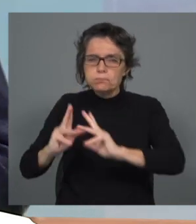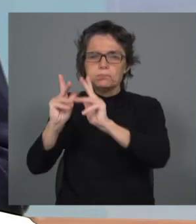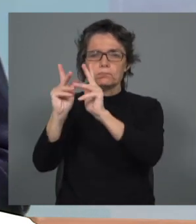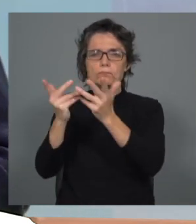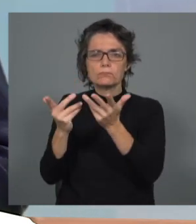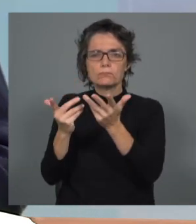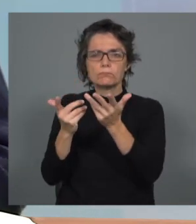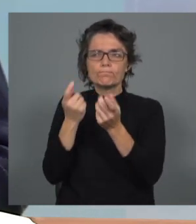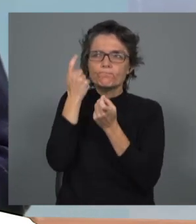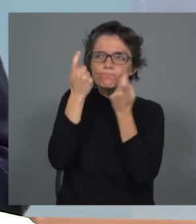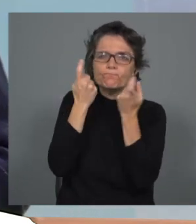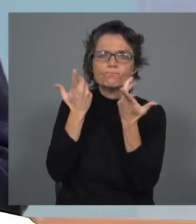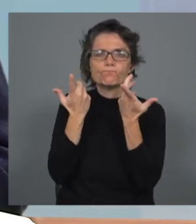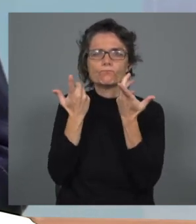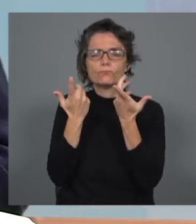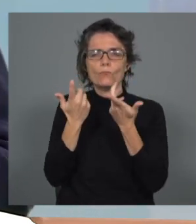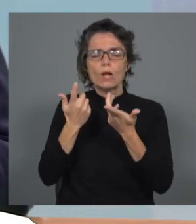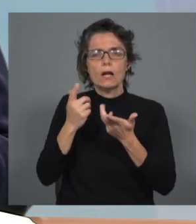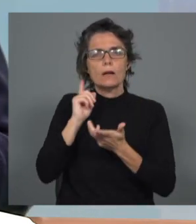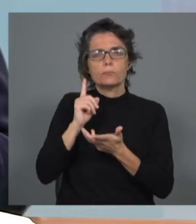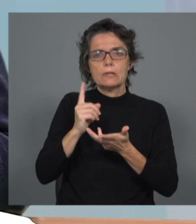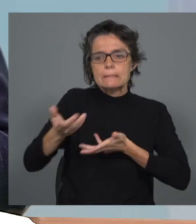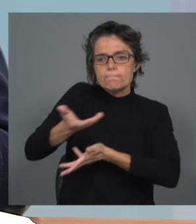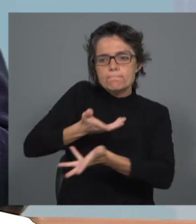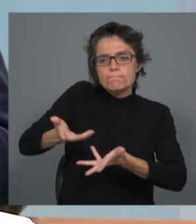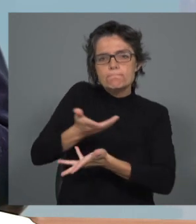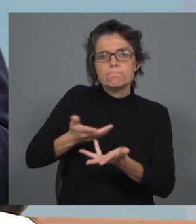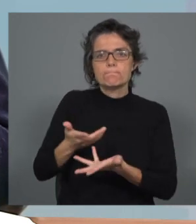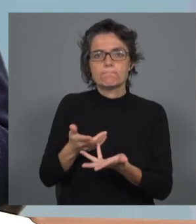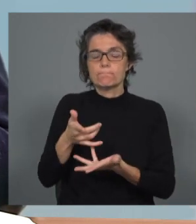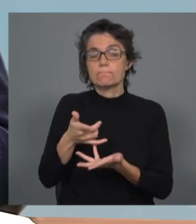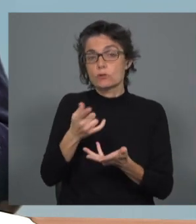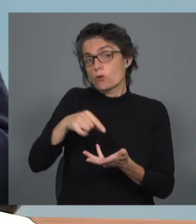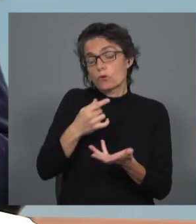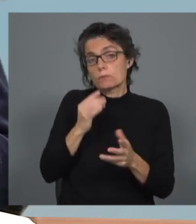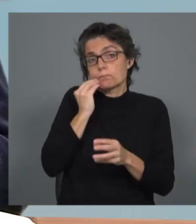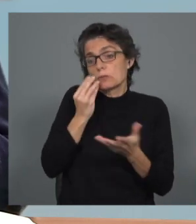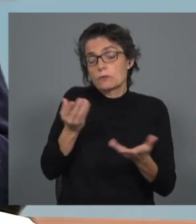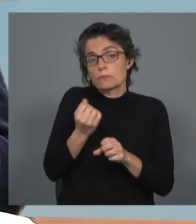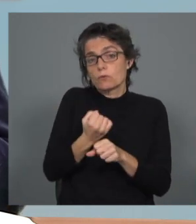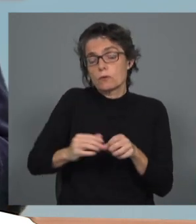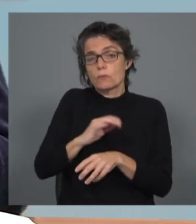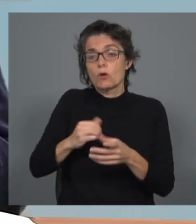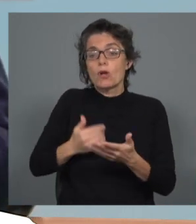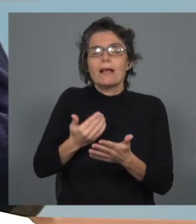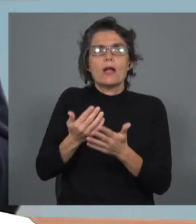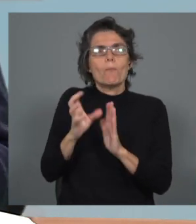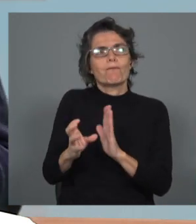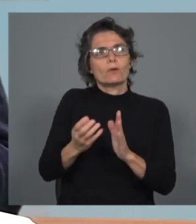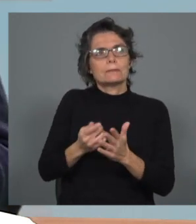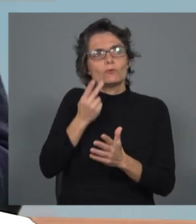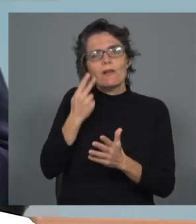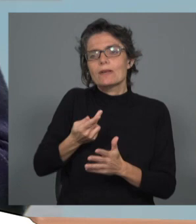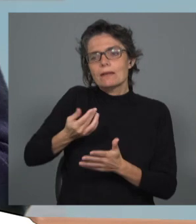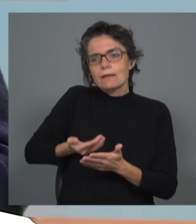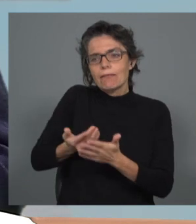a associar-se. Portanto, nesses domínios é ajudar as pessoas a terem vida e a terem uma